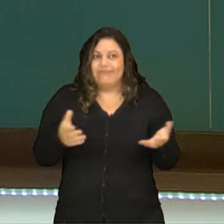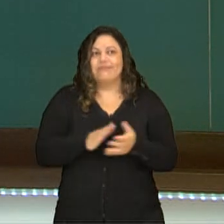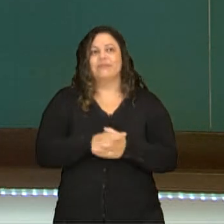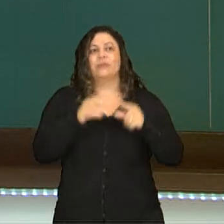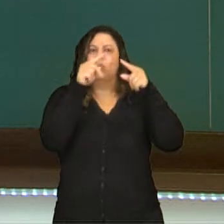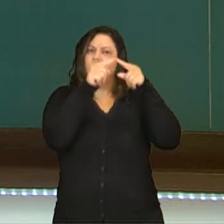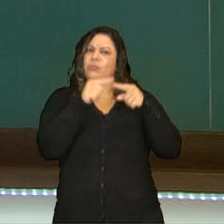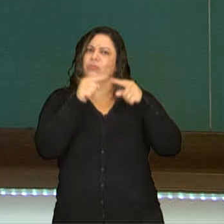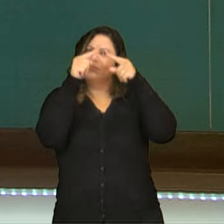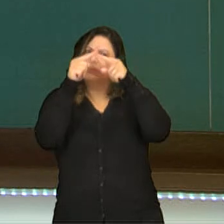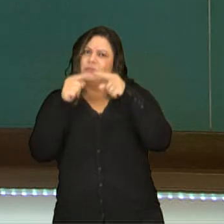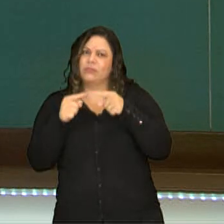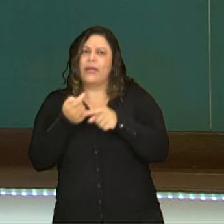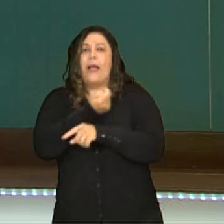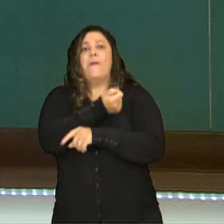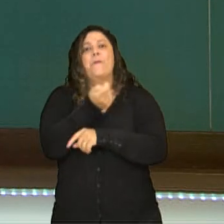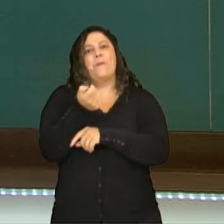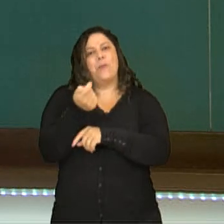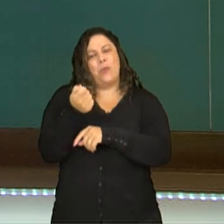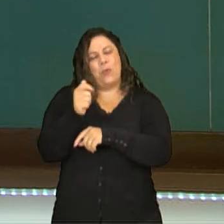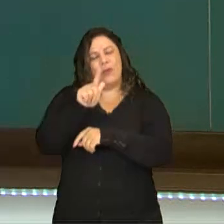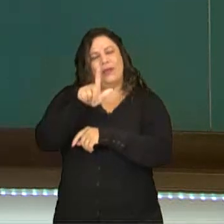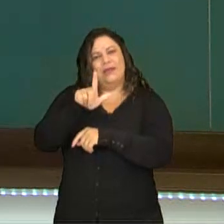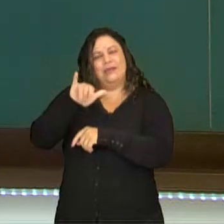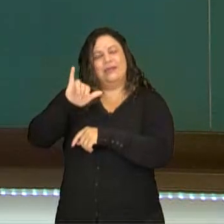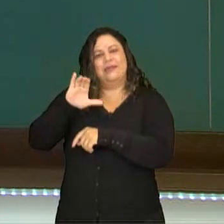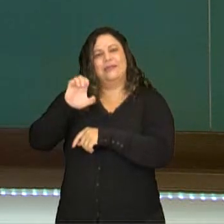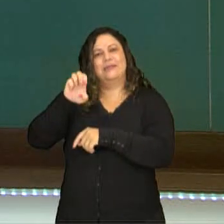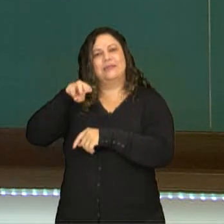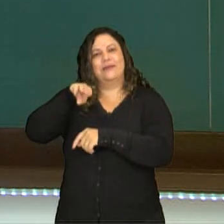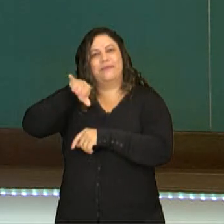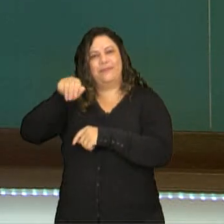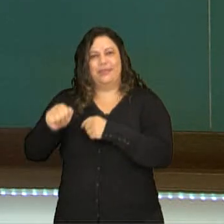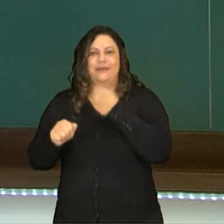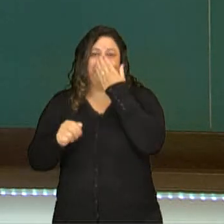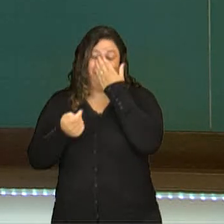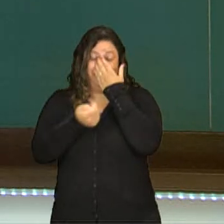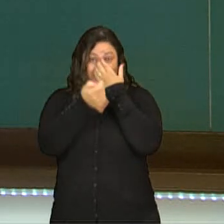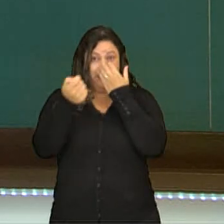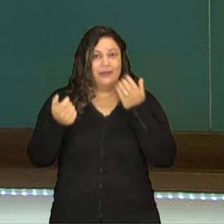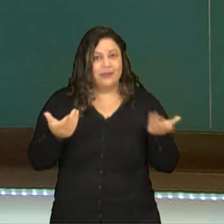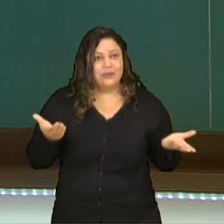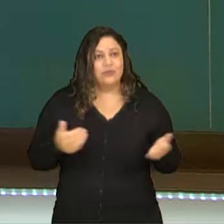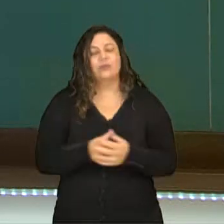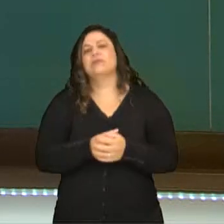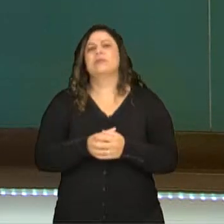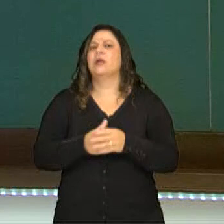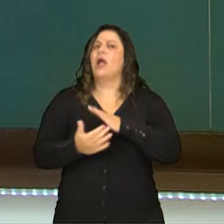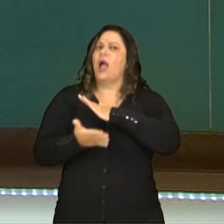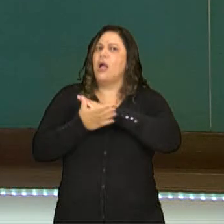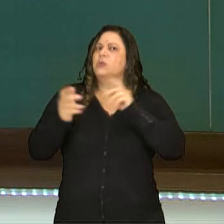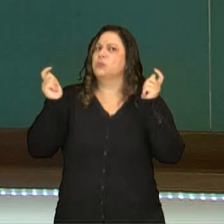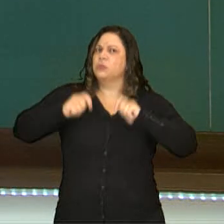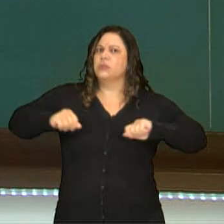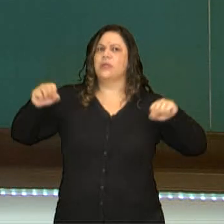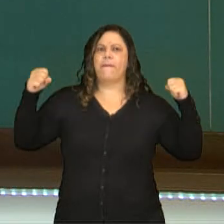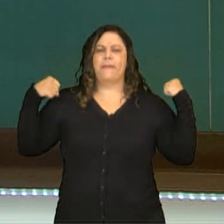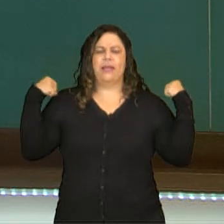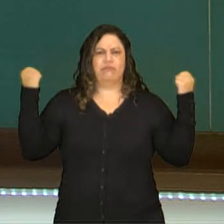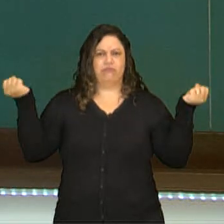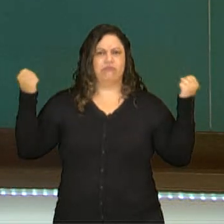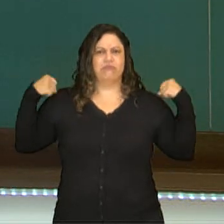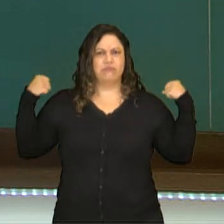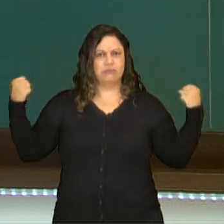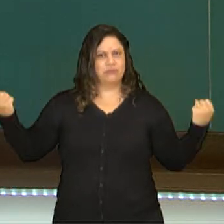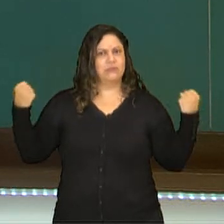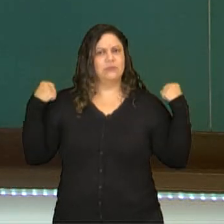com baixo índice glicêmico. E o último, ajuda na musculação. Exatamente, porque é uma